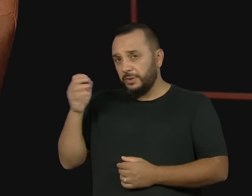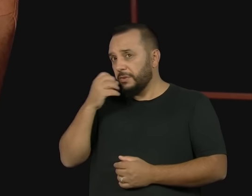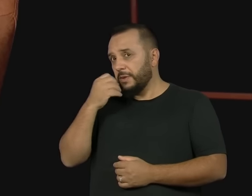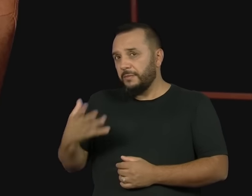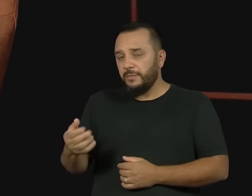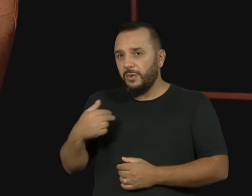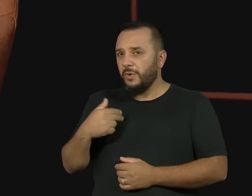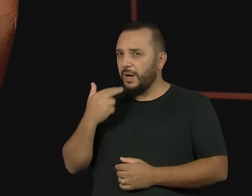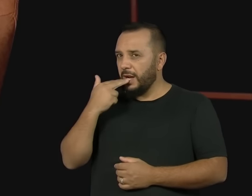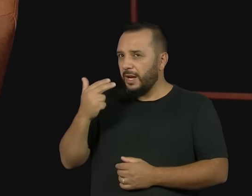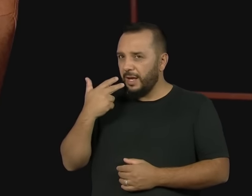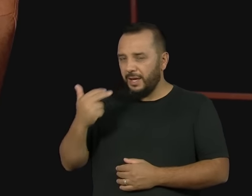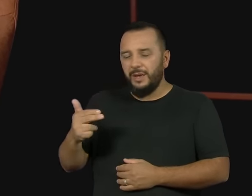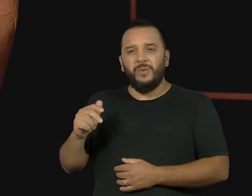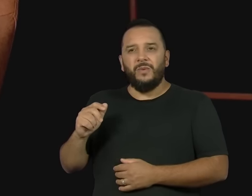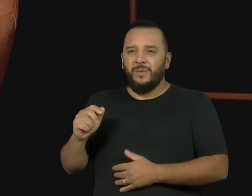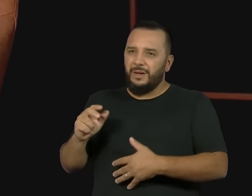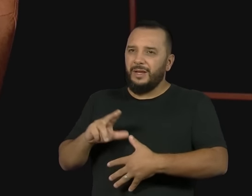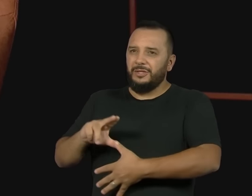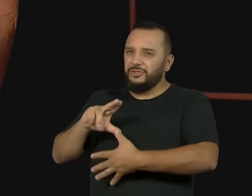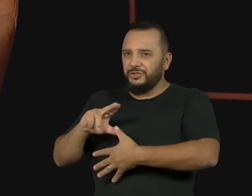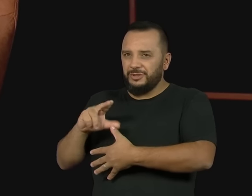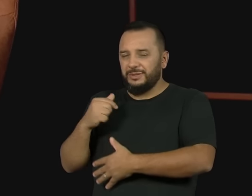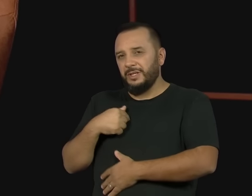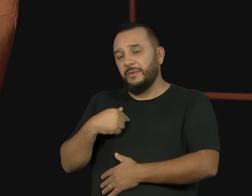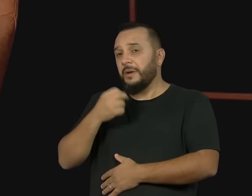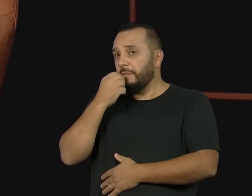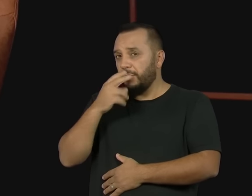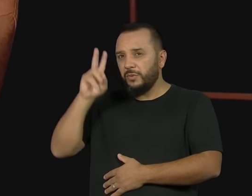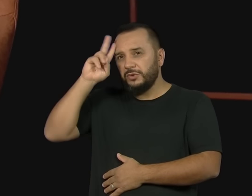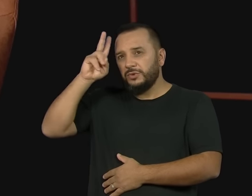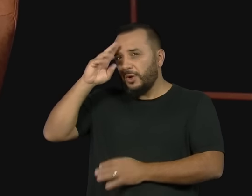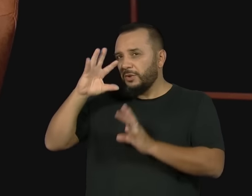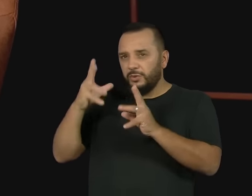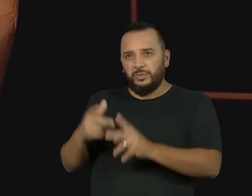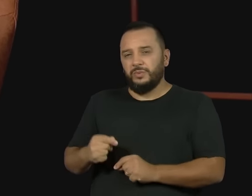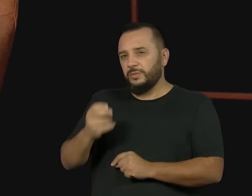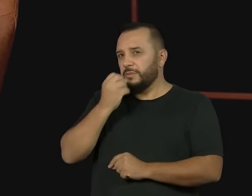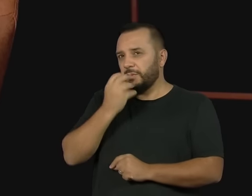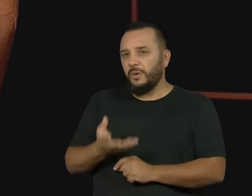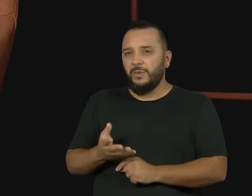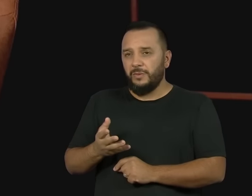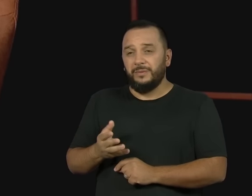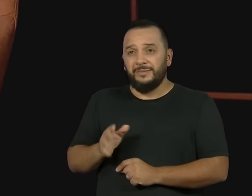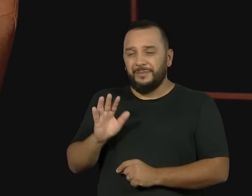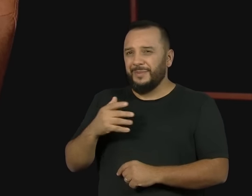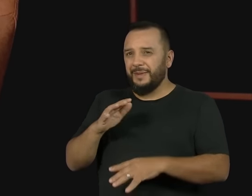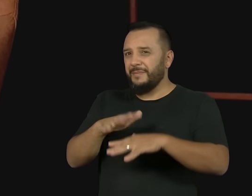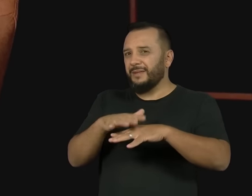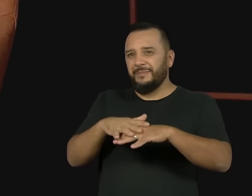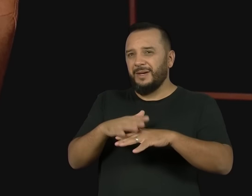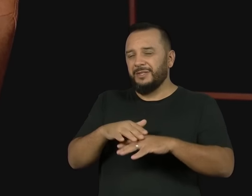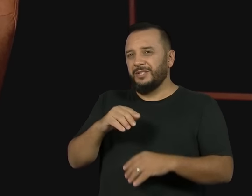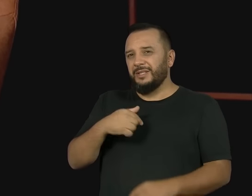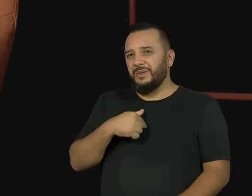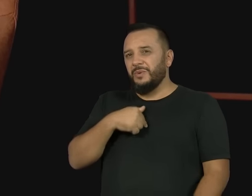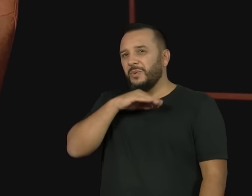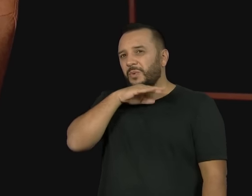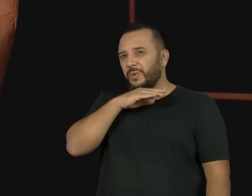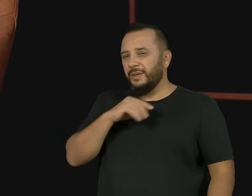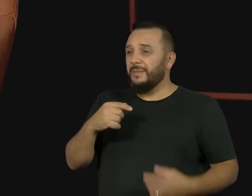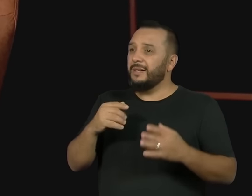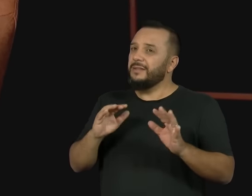Língua, latim, blá, blá, blá, tudo aquilo que tinha história, tudo aquilo que não tinha a ver com exato, só que você não podia